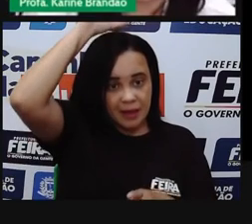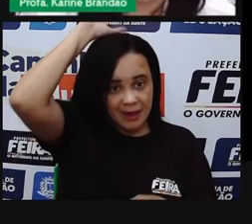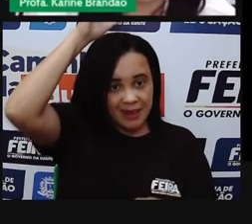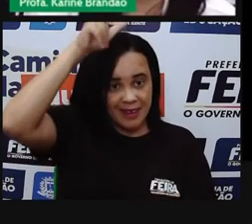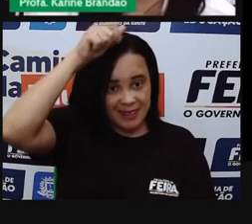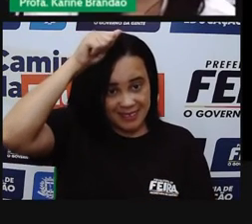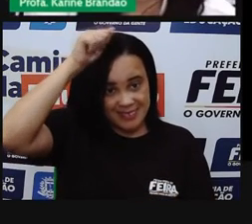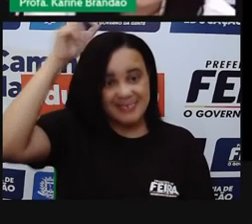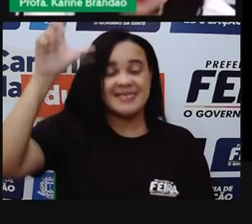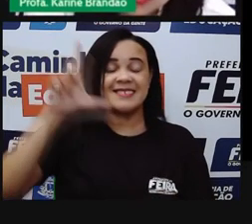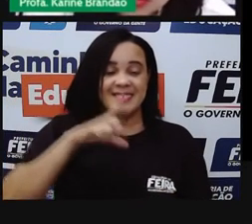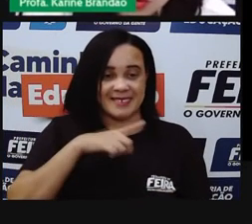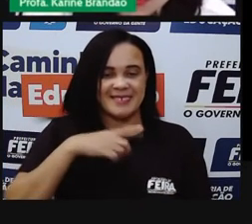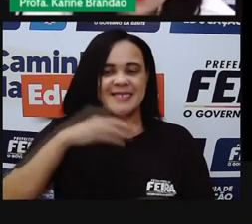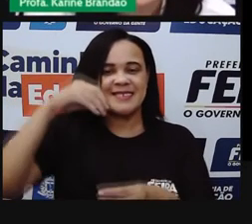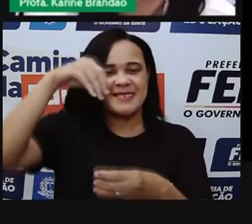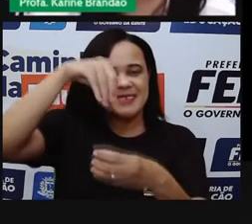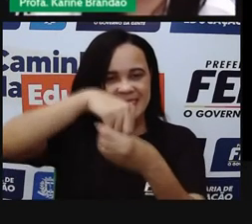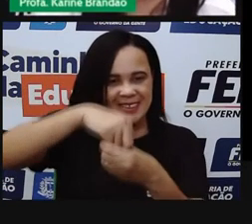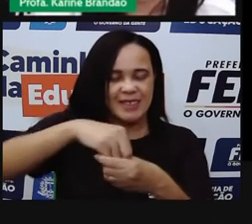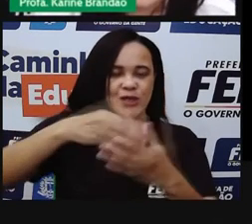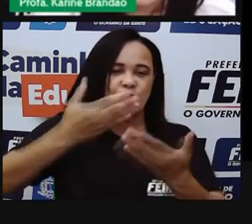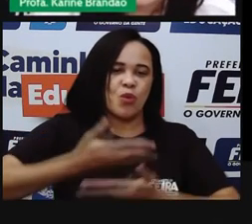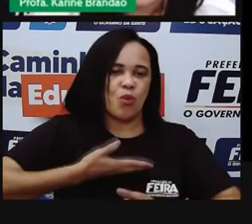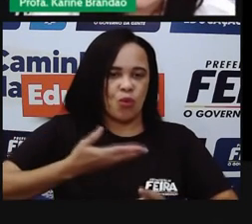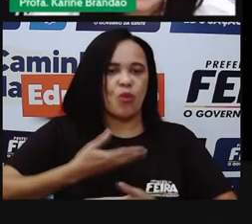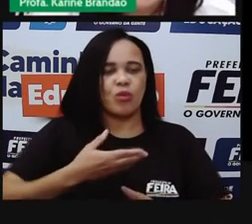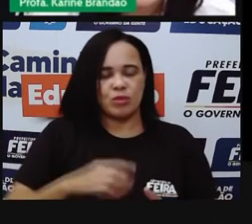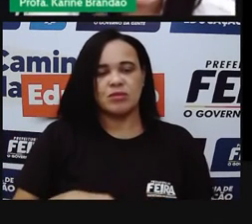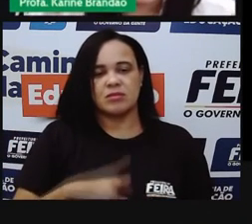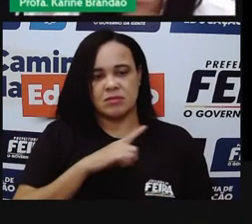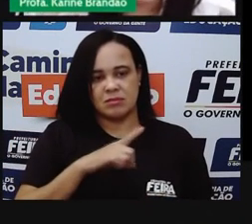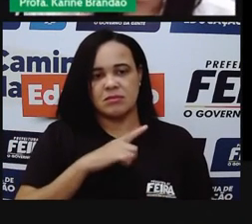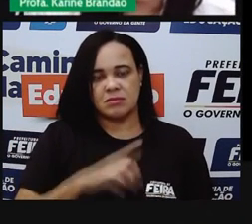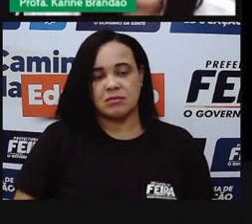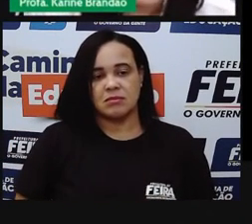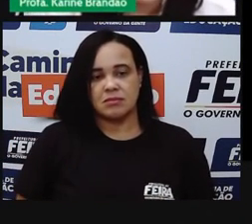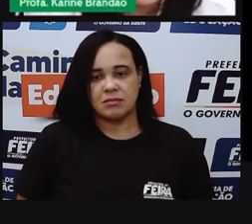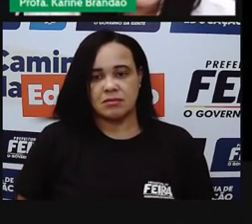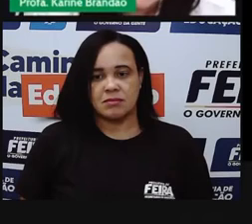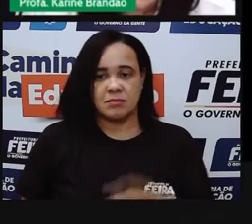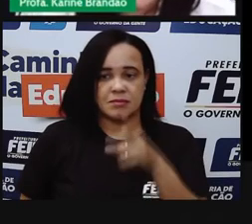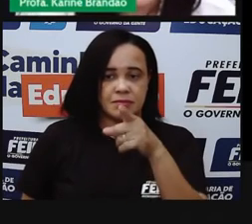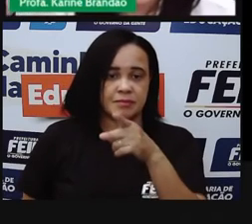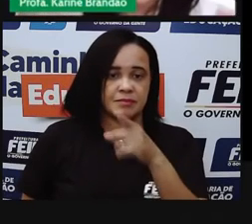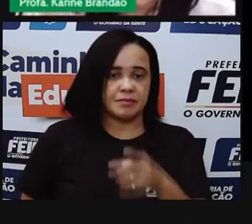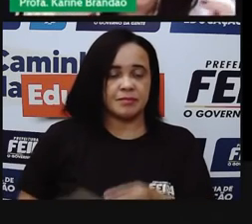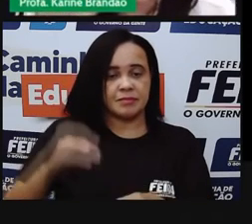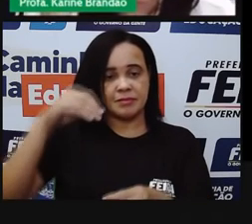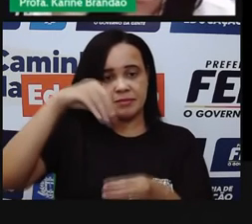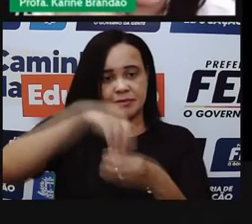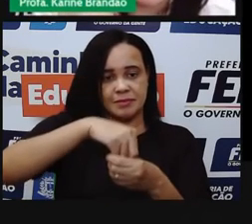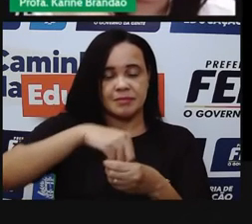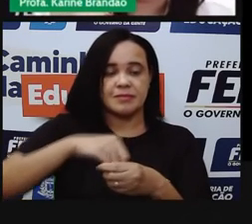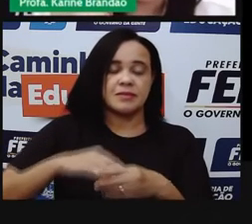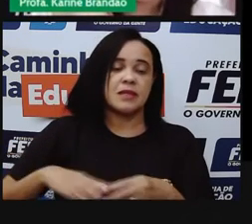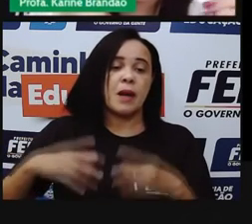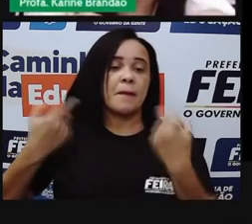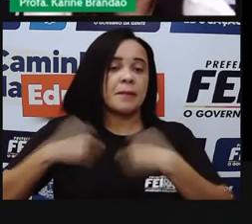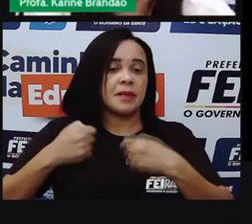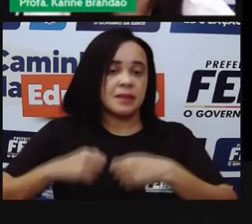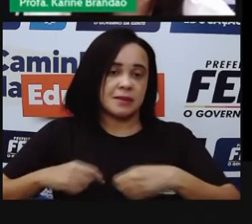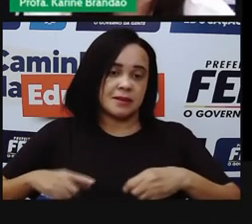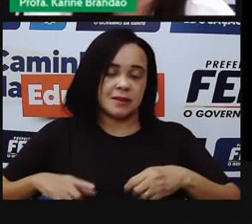acontecendo? Essa reprodução está sendo dentro do corpo de um dos pais, né? Essa fecundação, esse encontro do